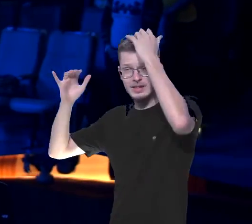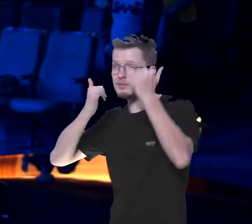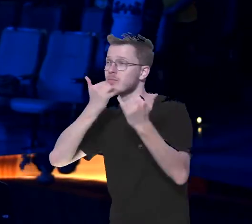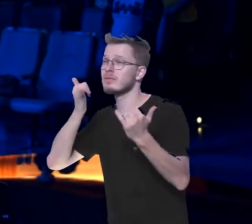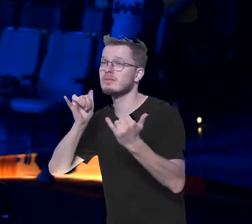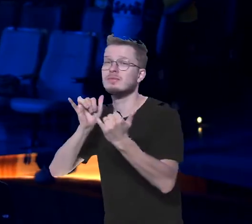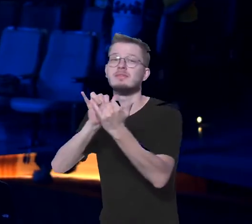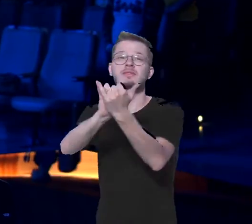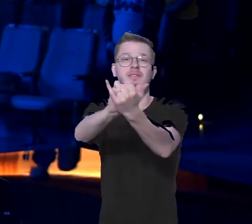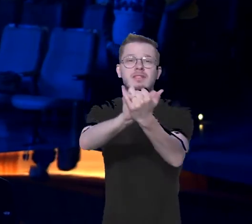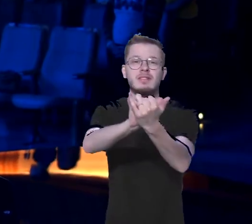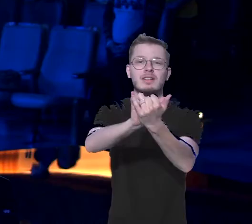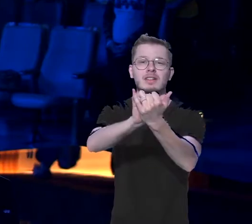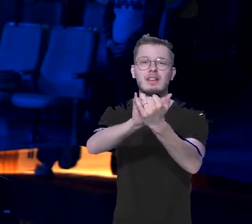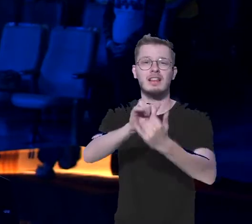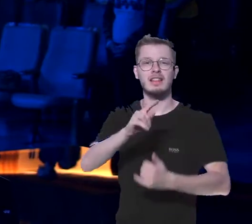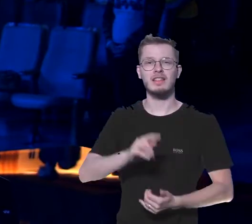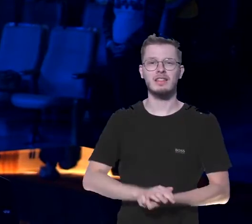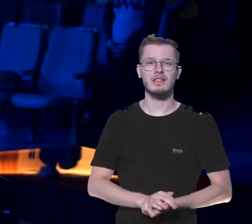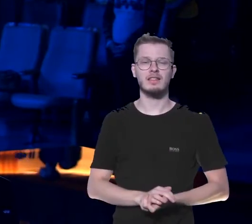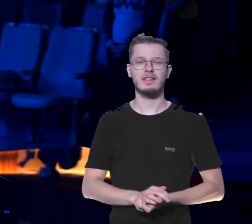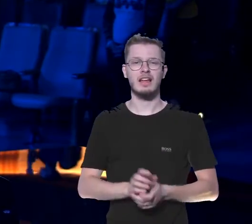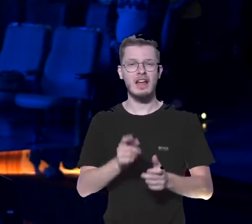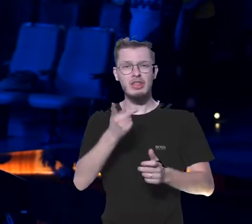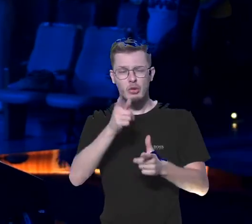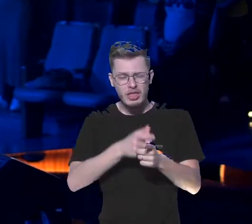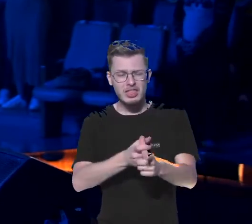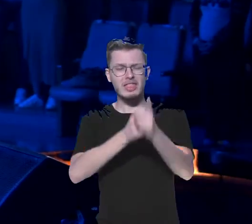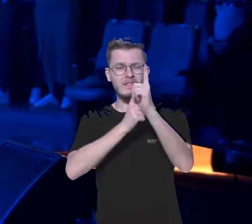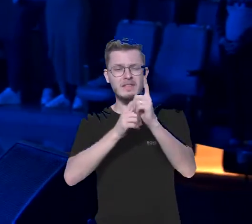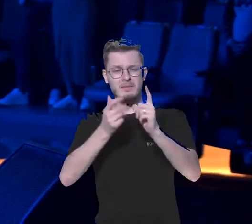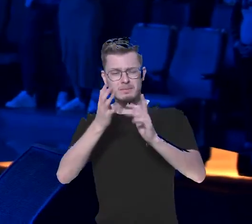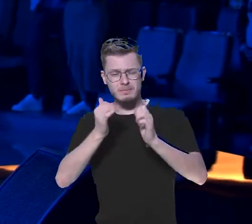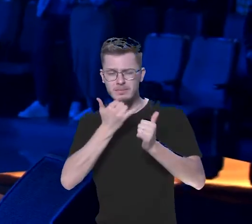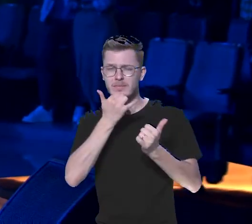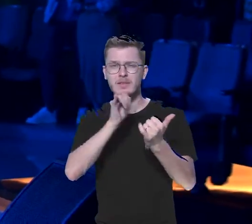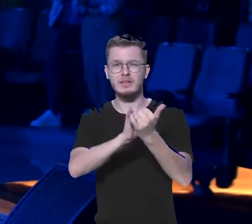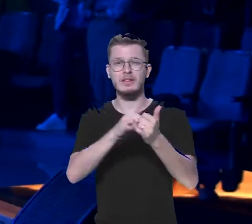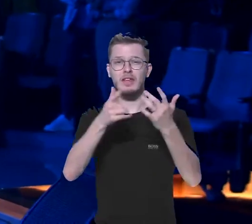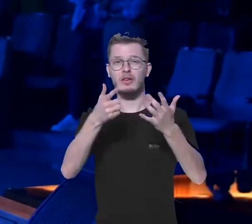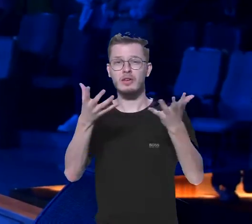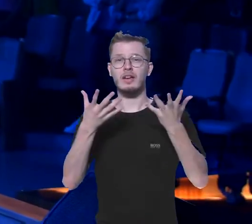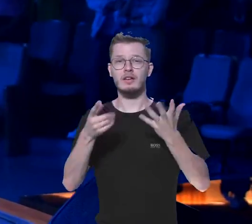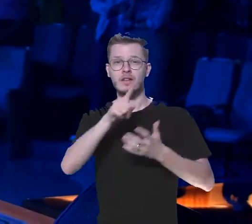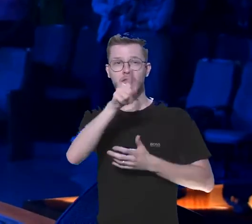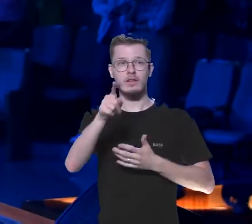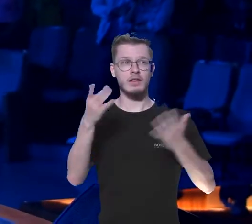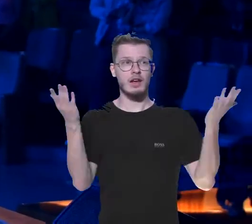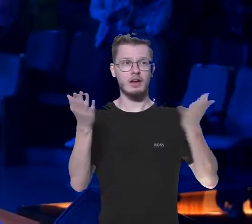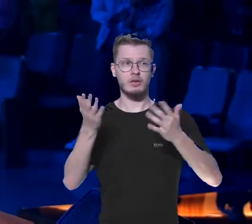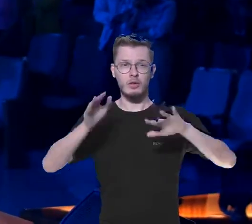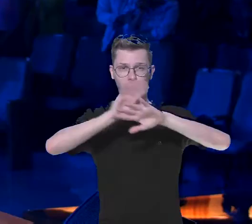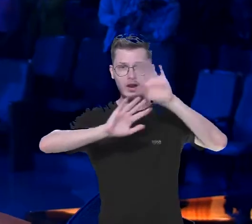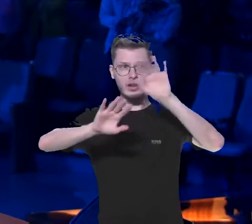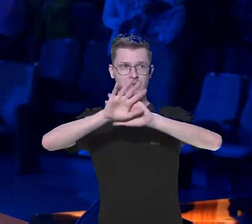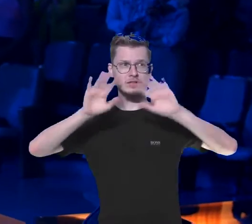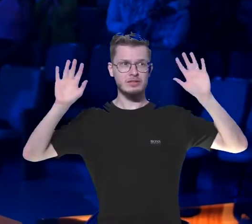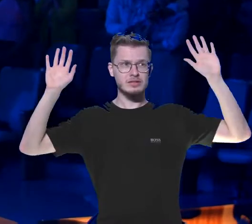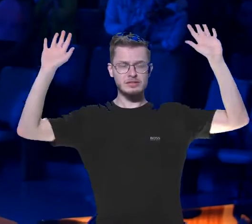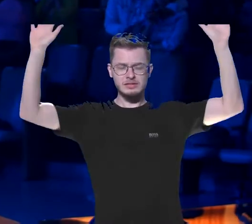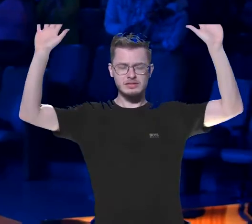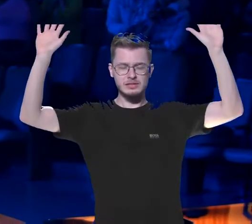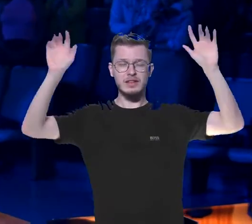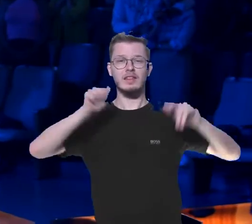qualquer pessoa aqui tem com você. Eu quero agora que você erga as suas duas mãos para o alto. Se você quer receber agora esse